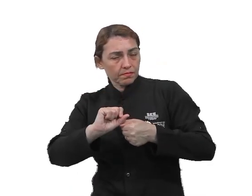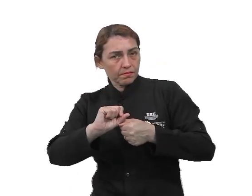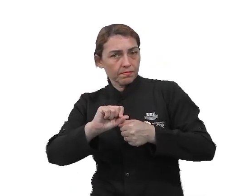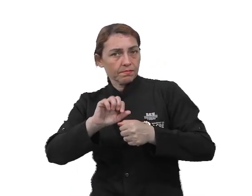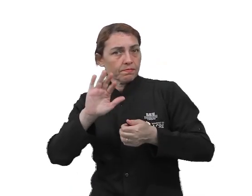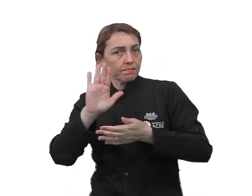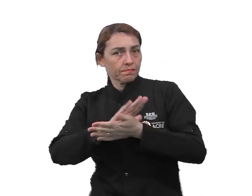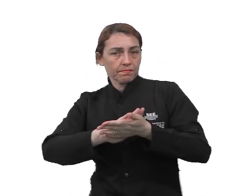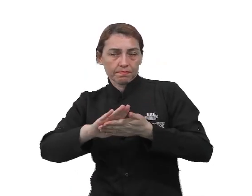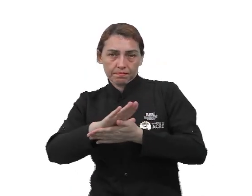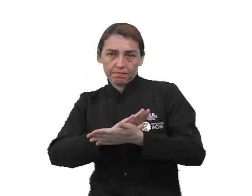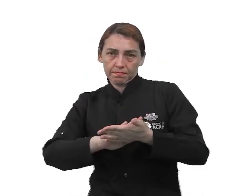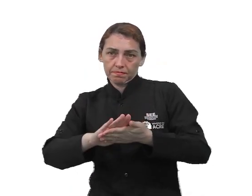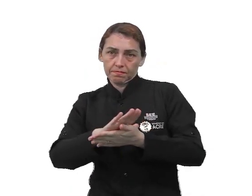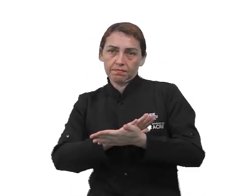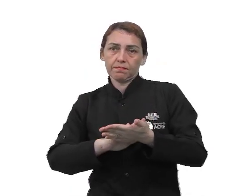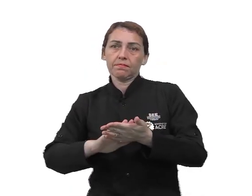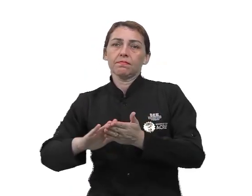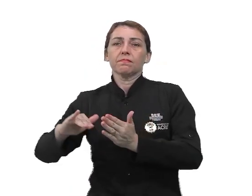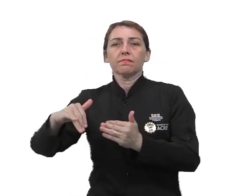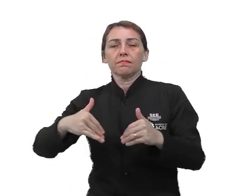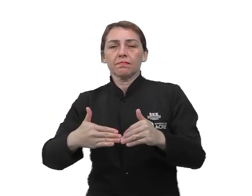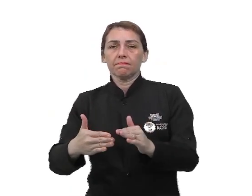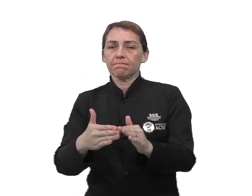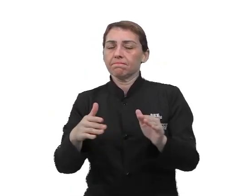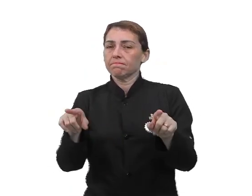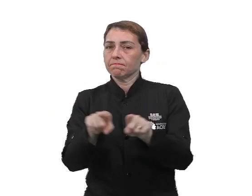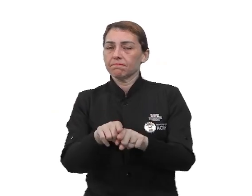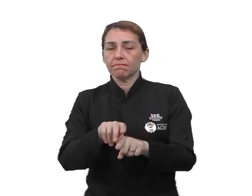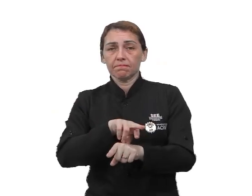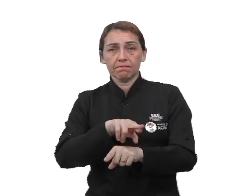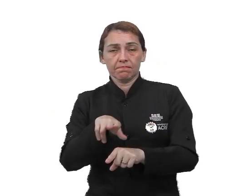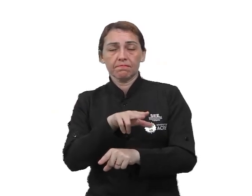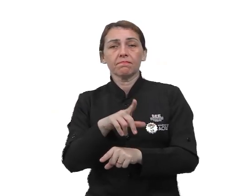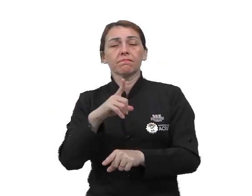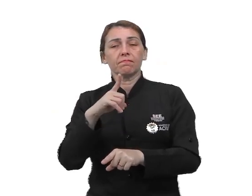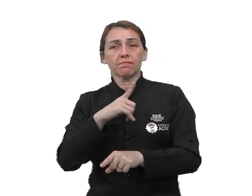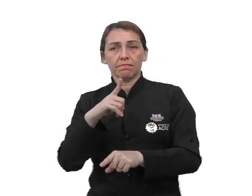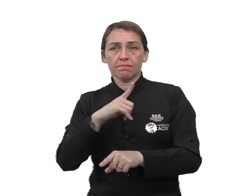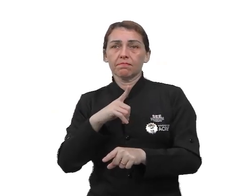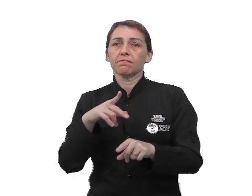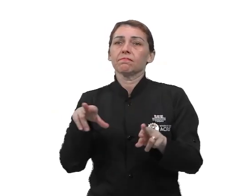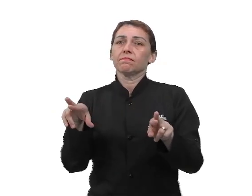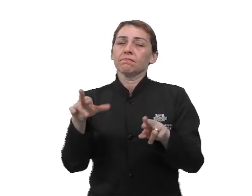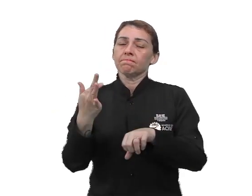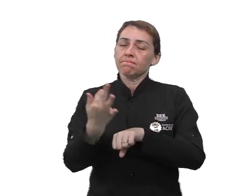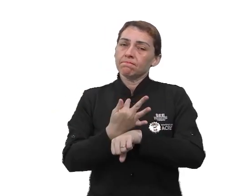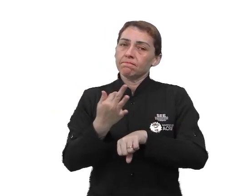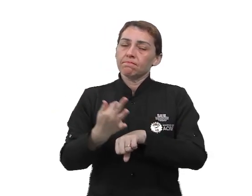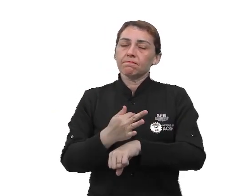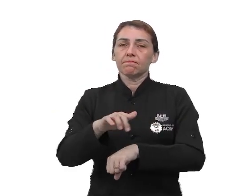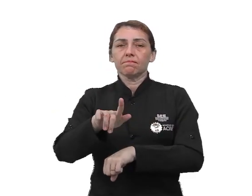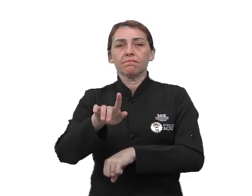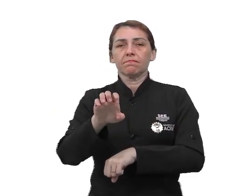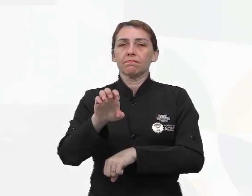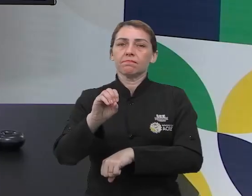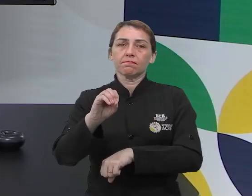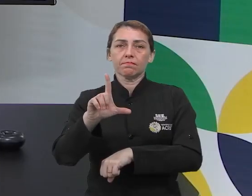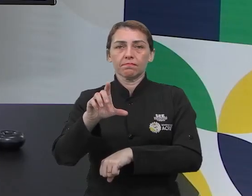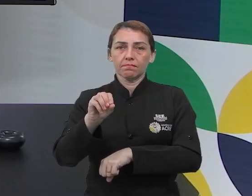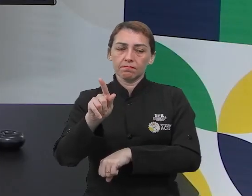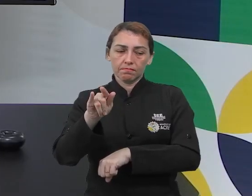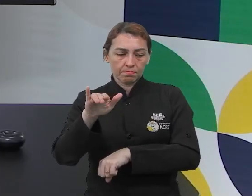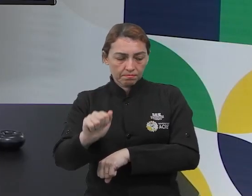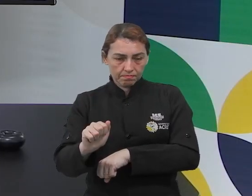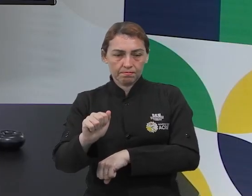tem nada a ver. Ação de curso d'água? Também não. Então, nós temos aqui uma resistência geológica que, logicamente,